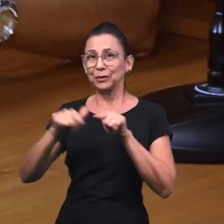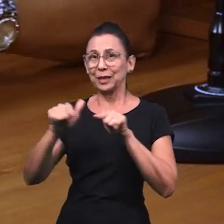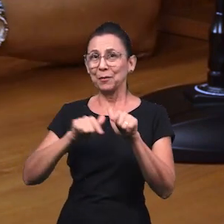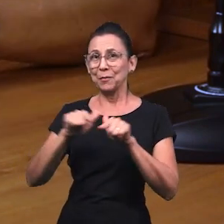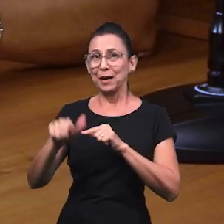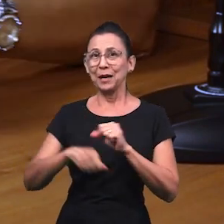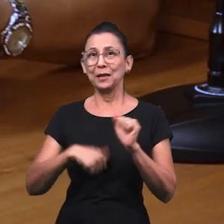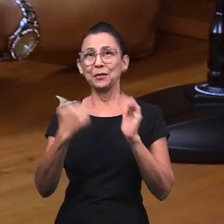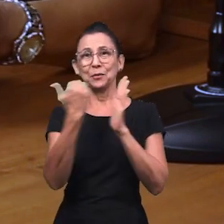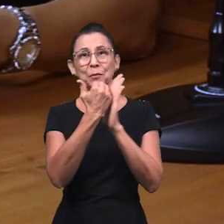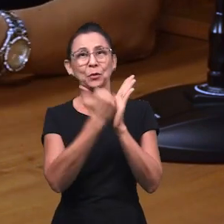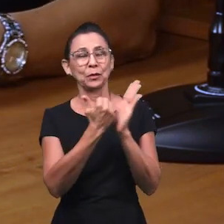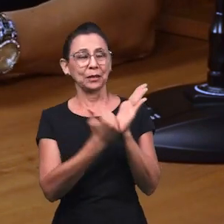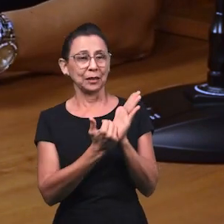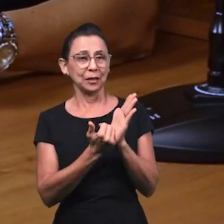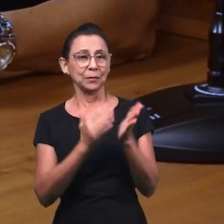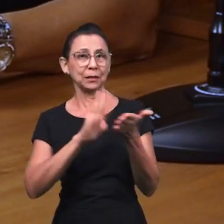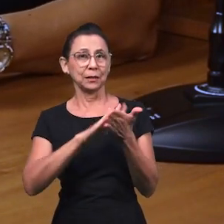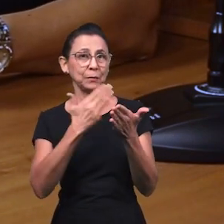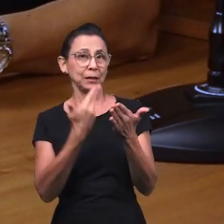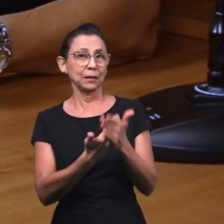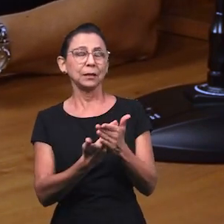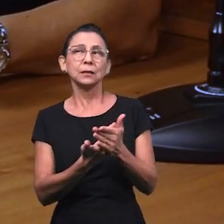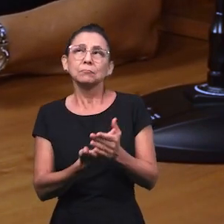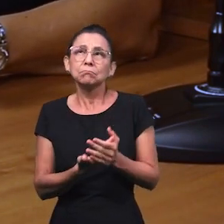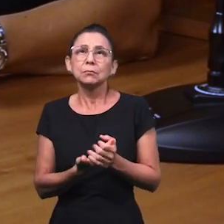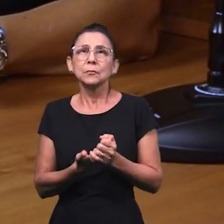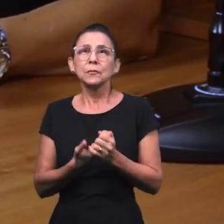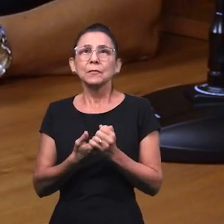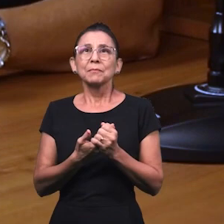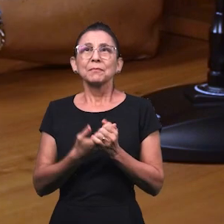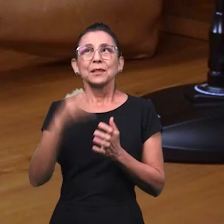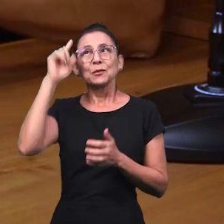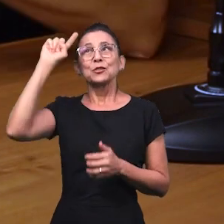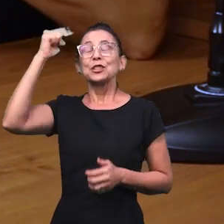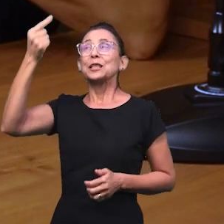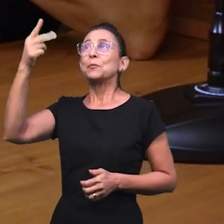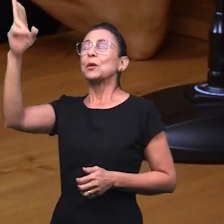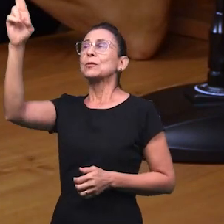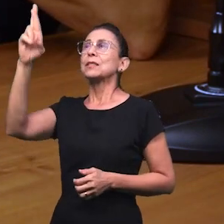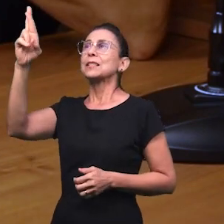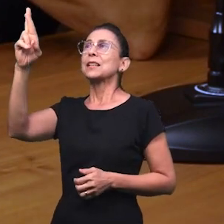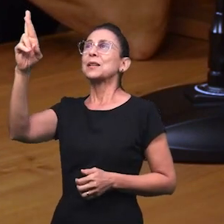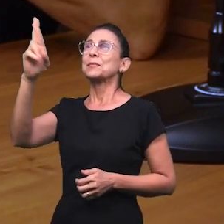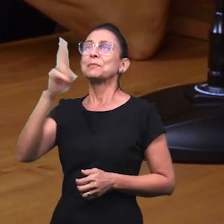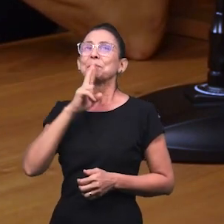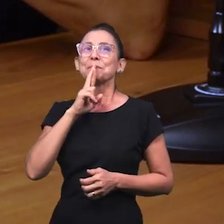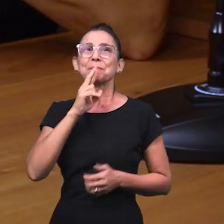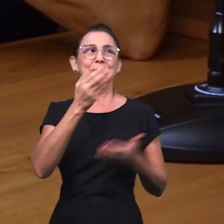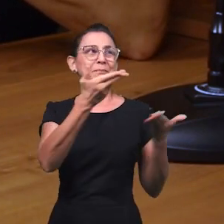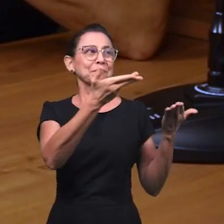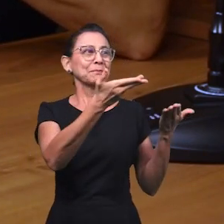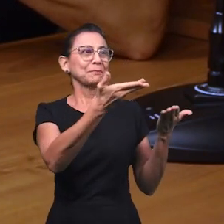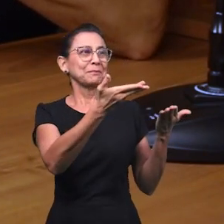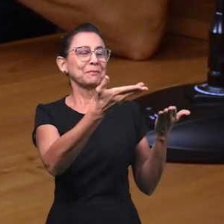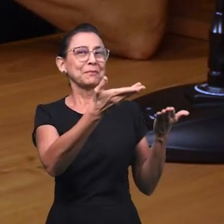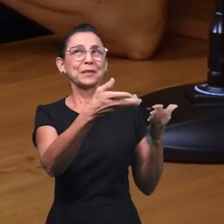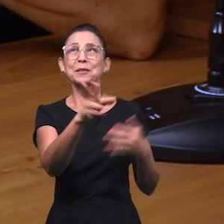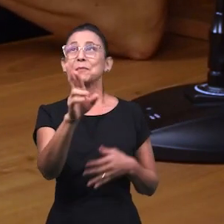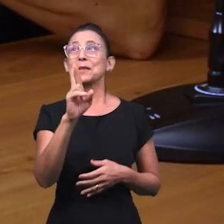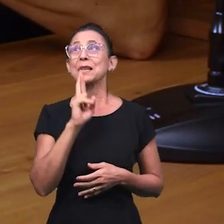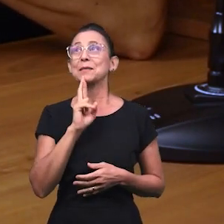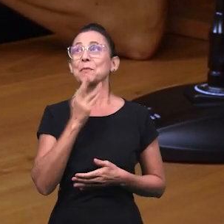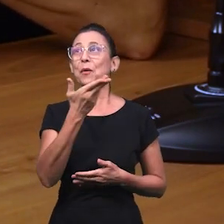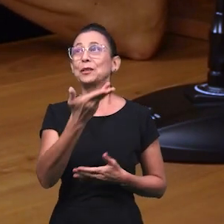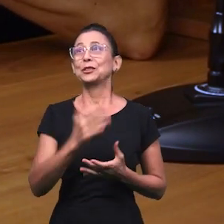trabalho aí, num programa que eu estava gravando. E no outro dia o Senhor me manda o Carlos,